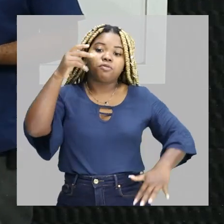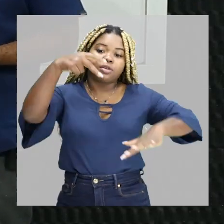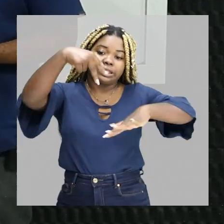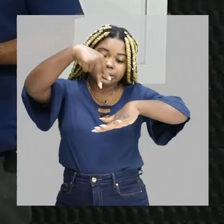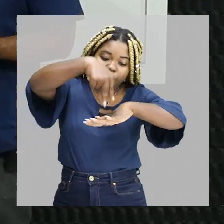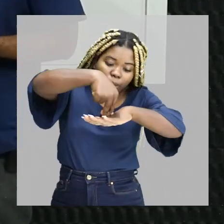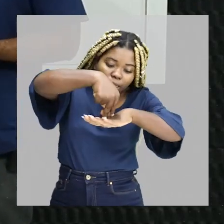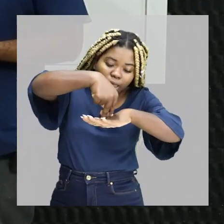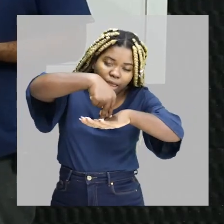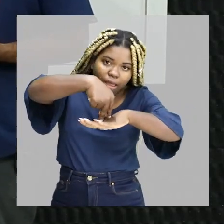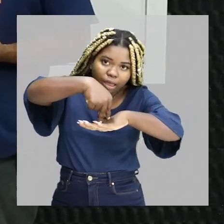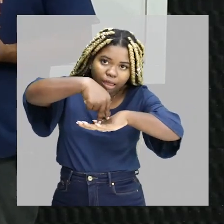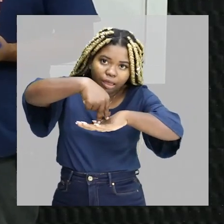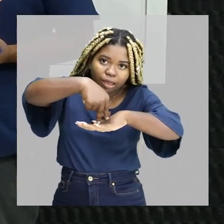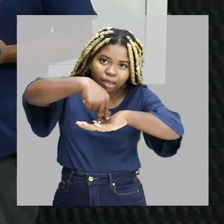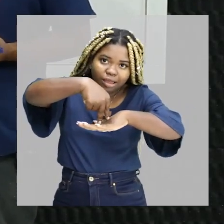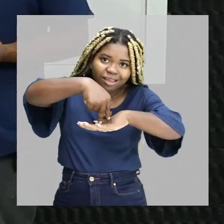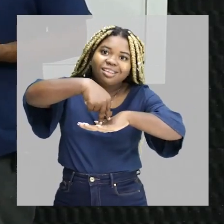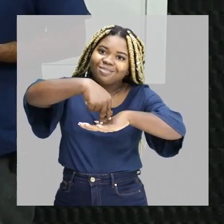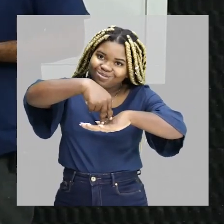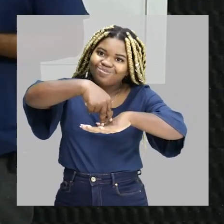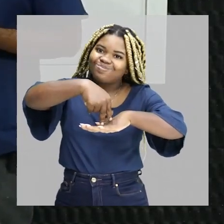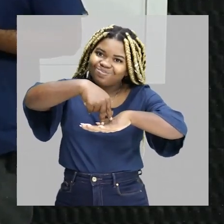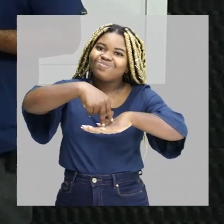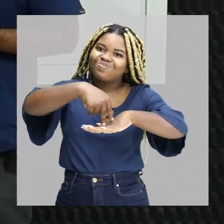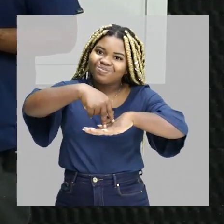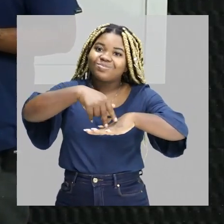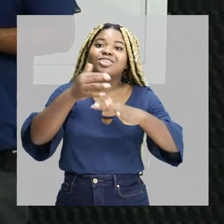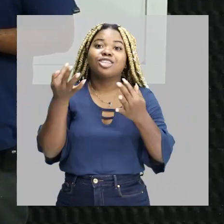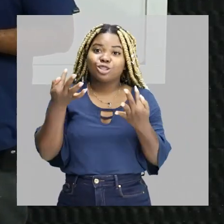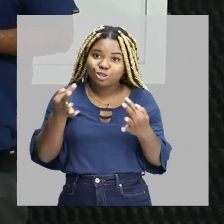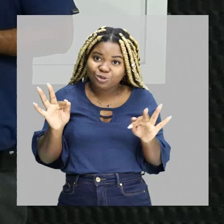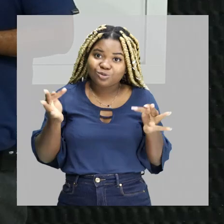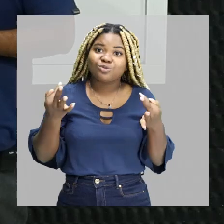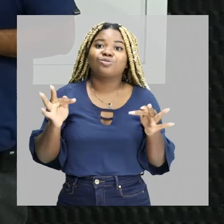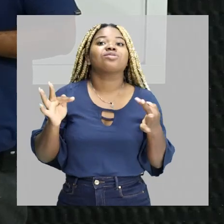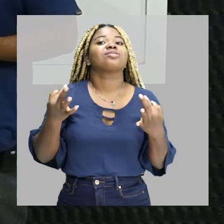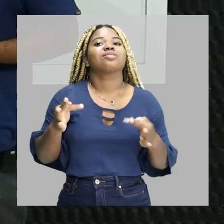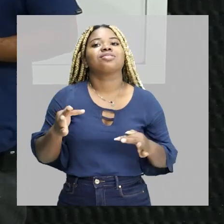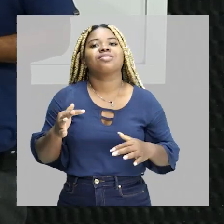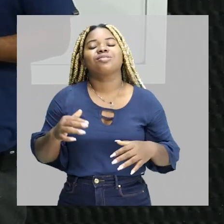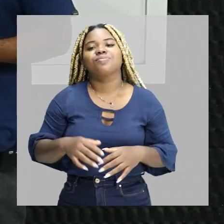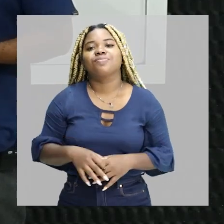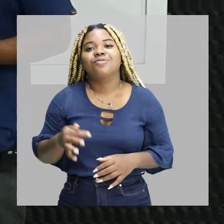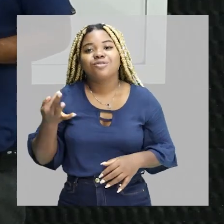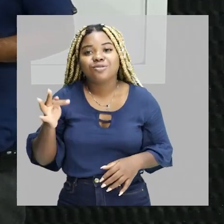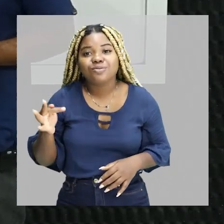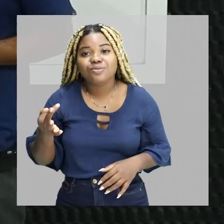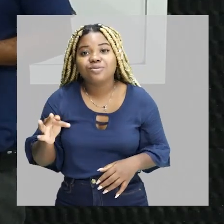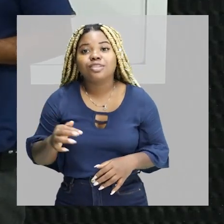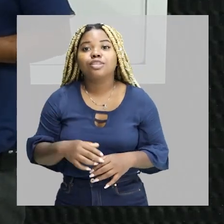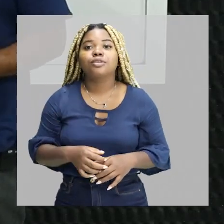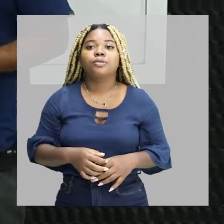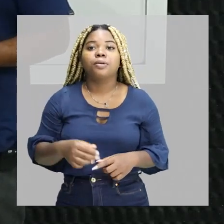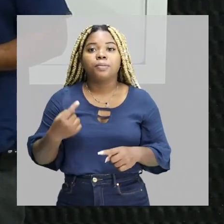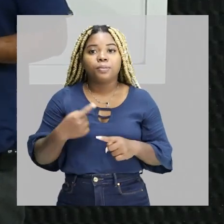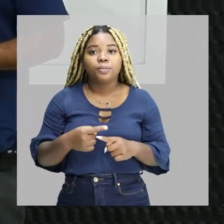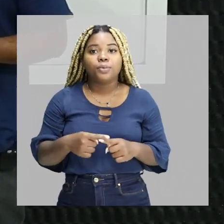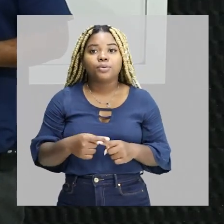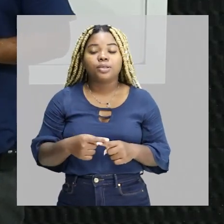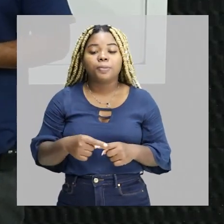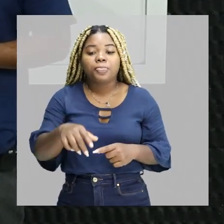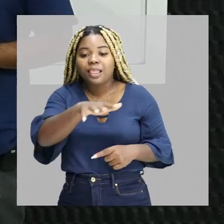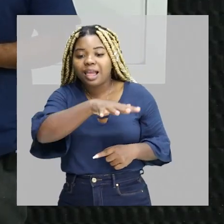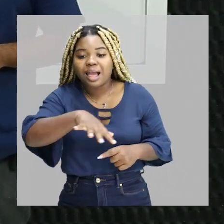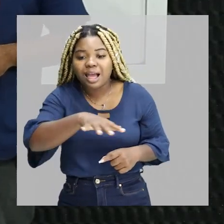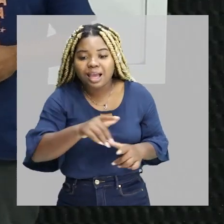furaria, né? Os pregos furariam os seus pés, justamente porque diminui a área, logicamente que aumenta a concentração